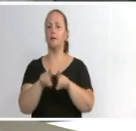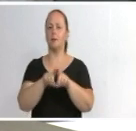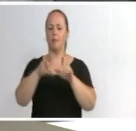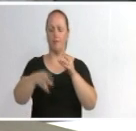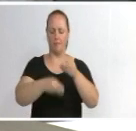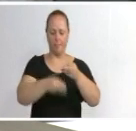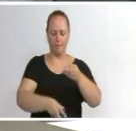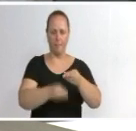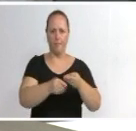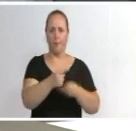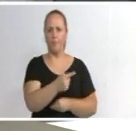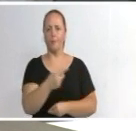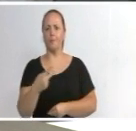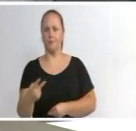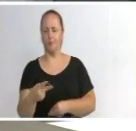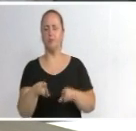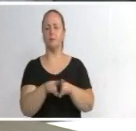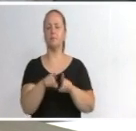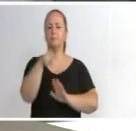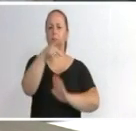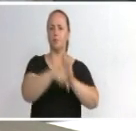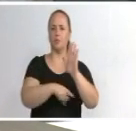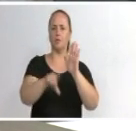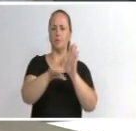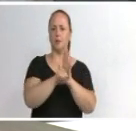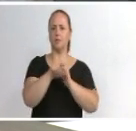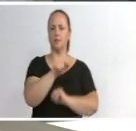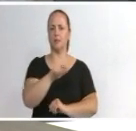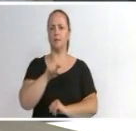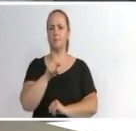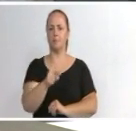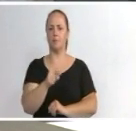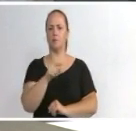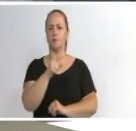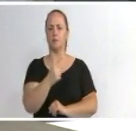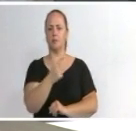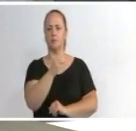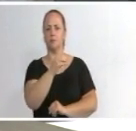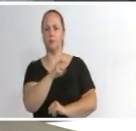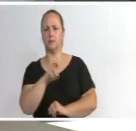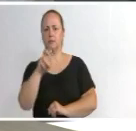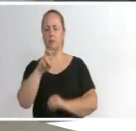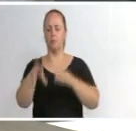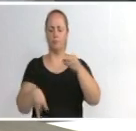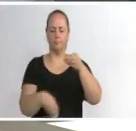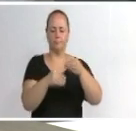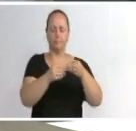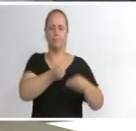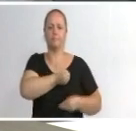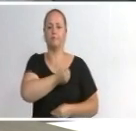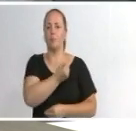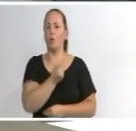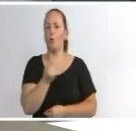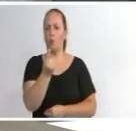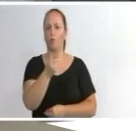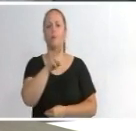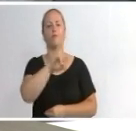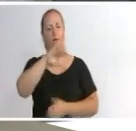e 2. Projeto de lei 7.105, bem como sua emenda número 1. Todos à ordem do dia.